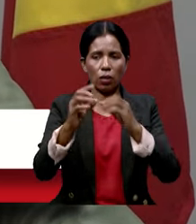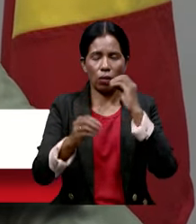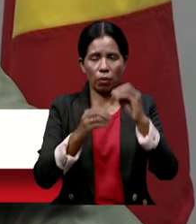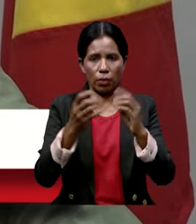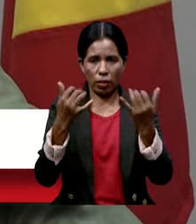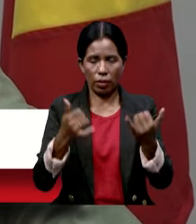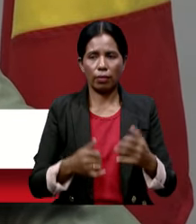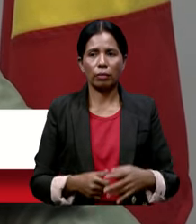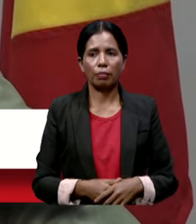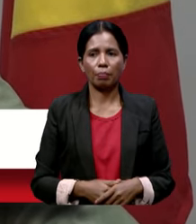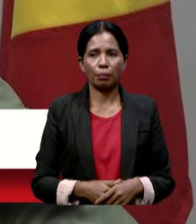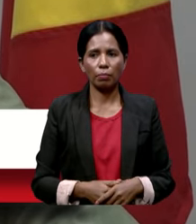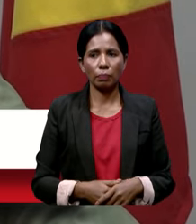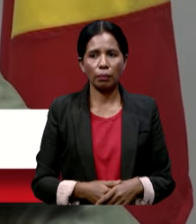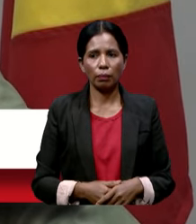né.